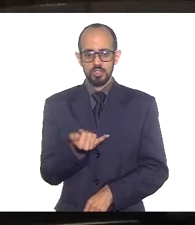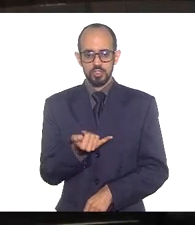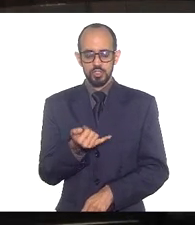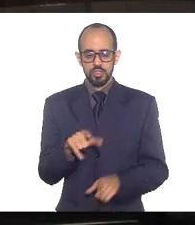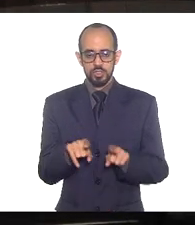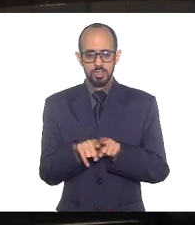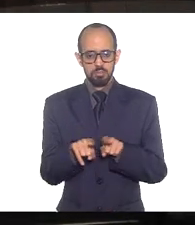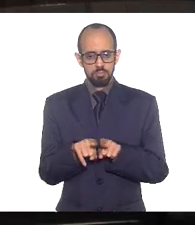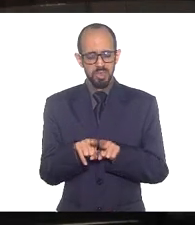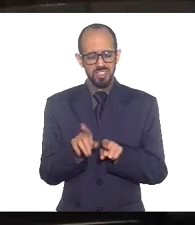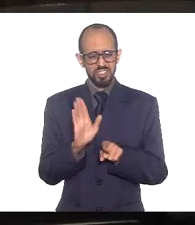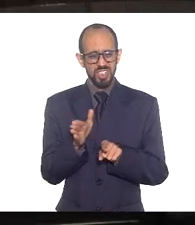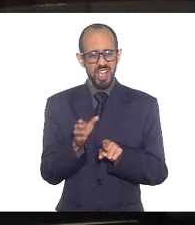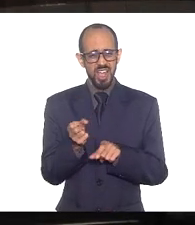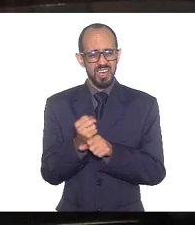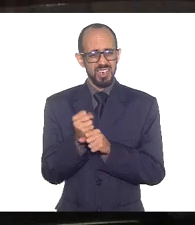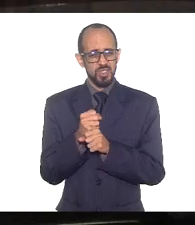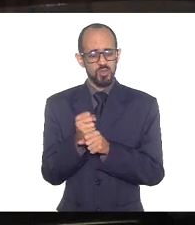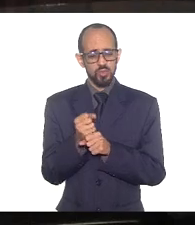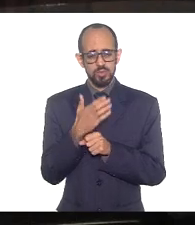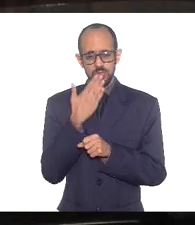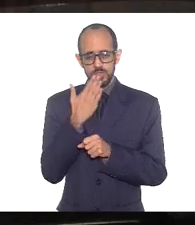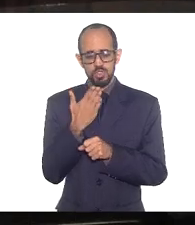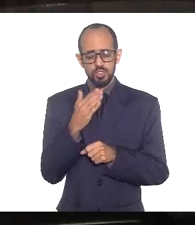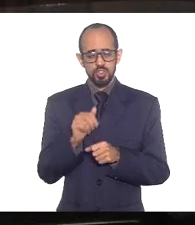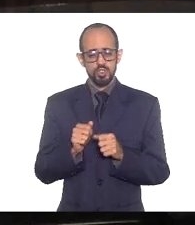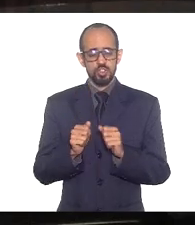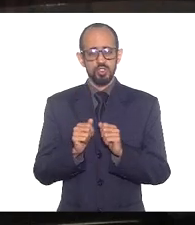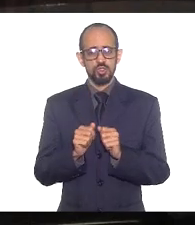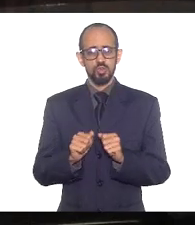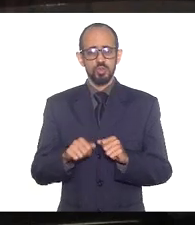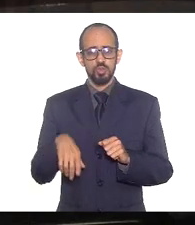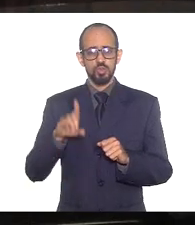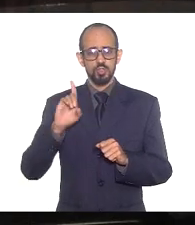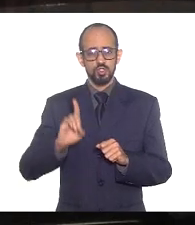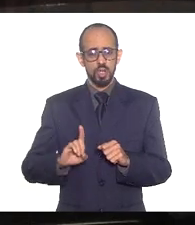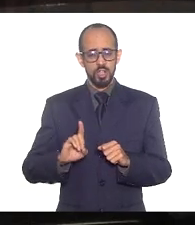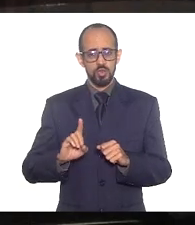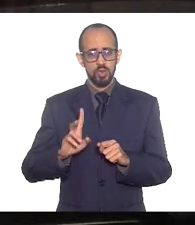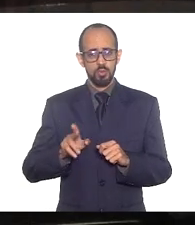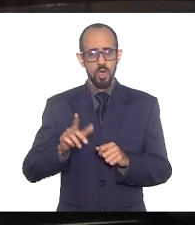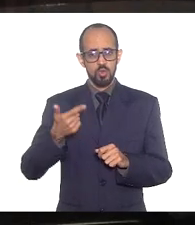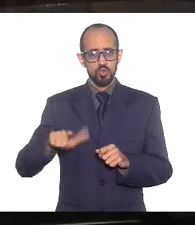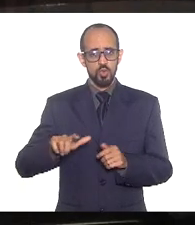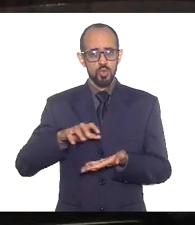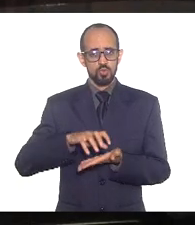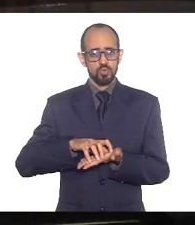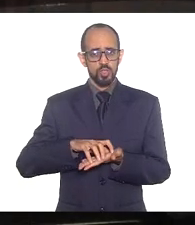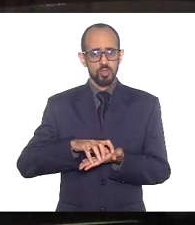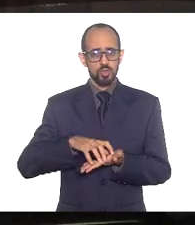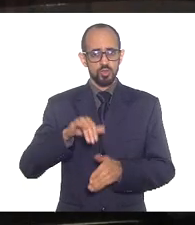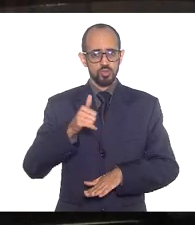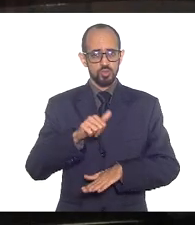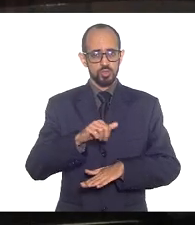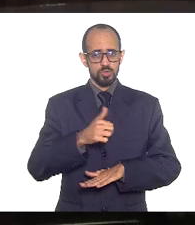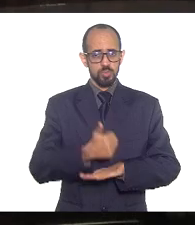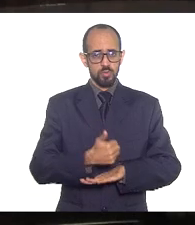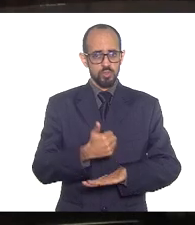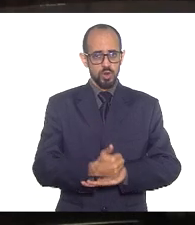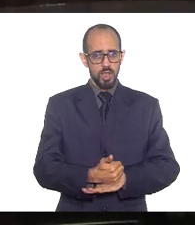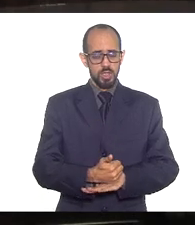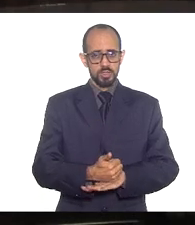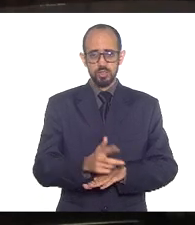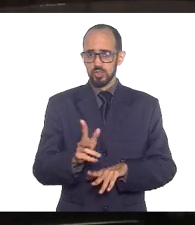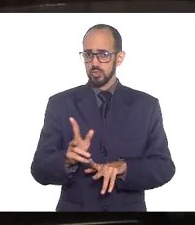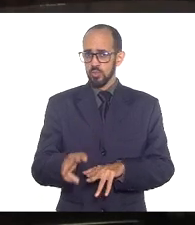pedindo o direito a exemplo de outras categorias do serviço público estadual o